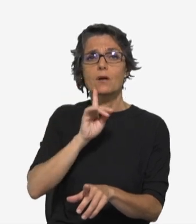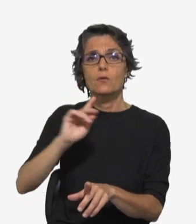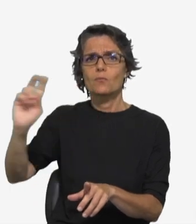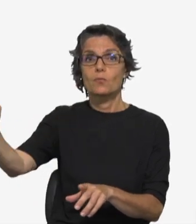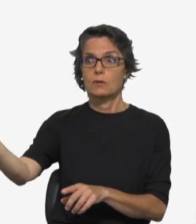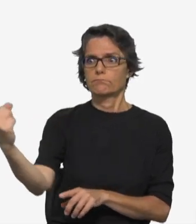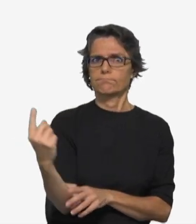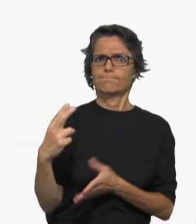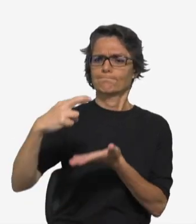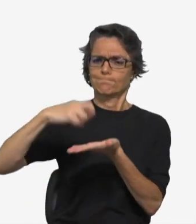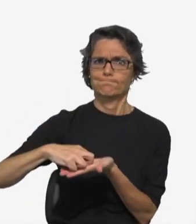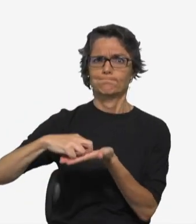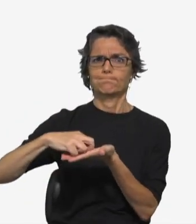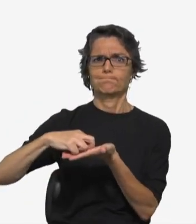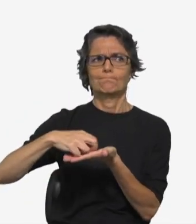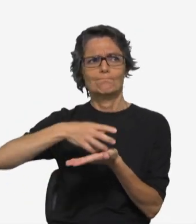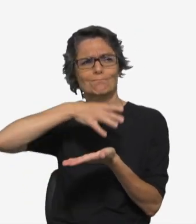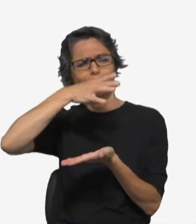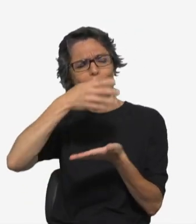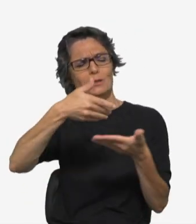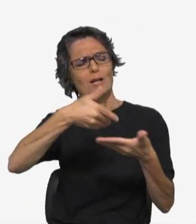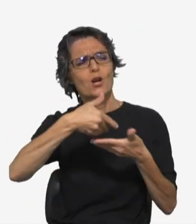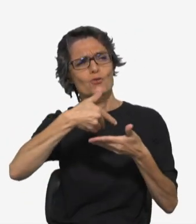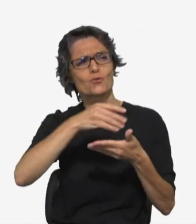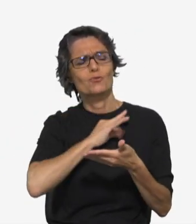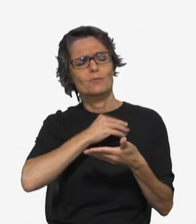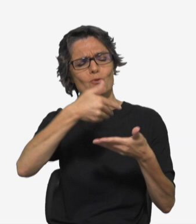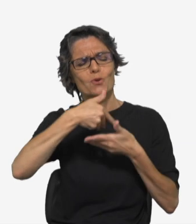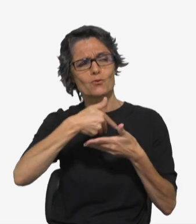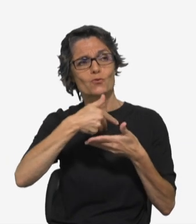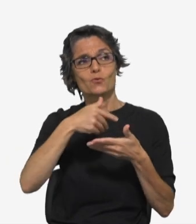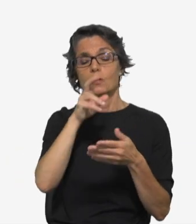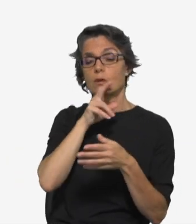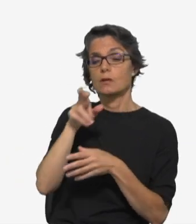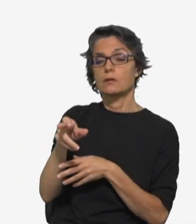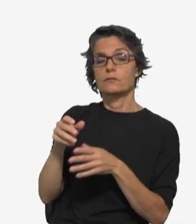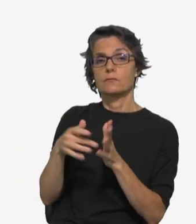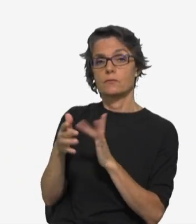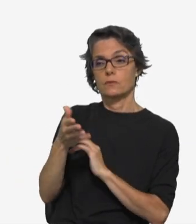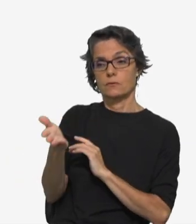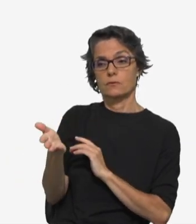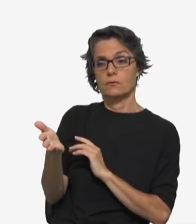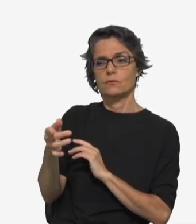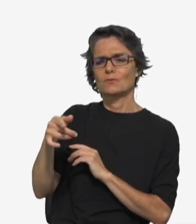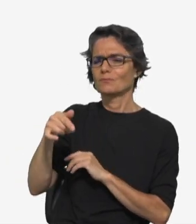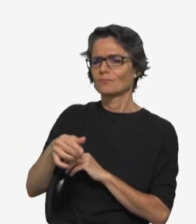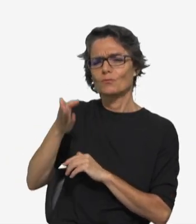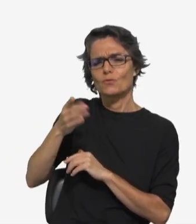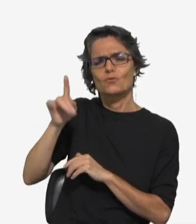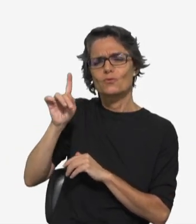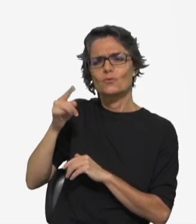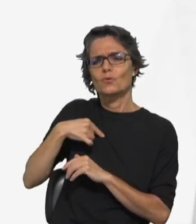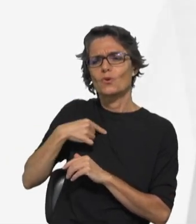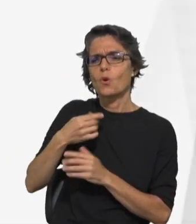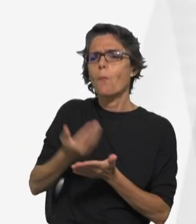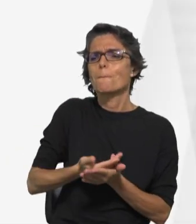prostrar-se diante dele, dizendo: Socorre-me, Senhor. Ele respondeu: Não é justo que se tome o pão